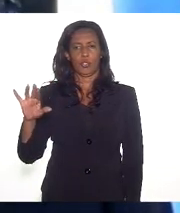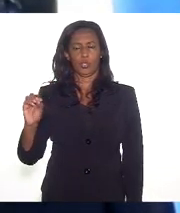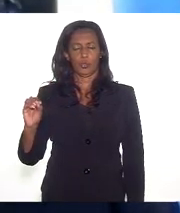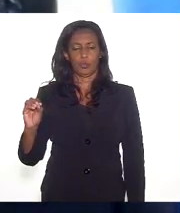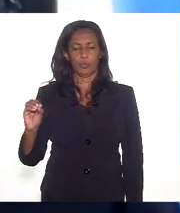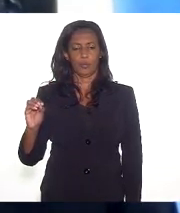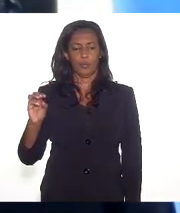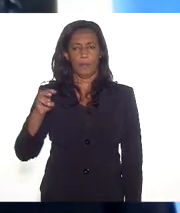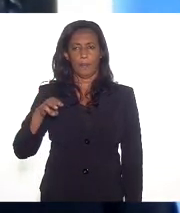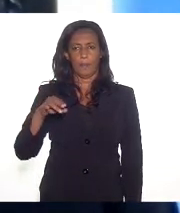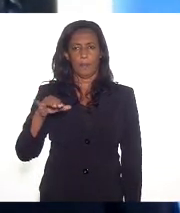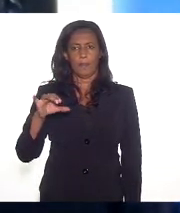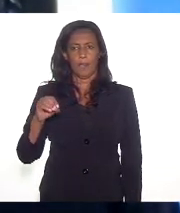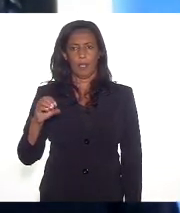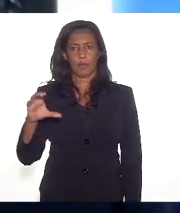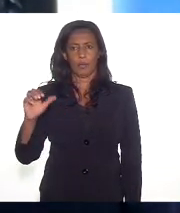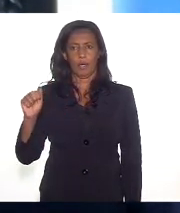Deputado Márcio Canella.